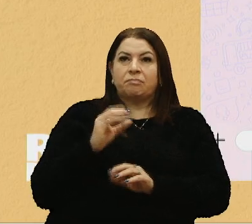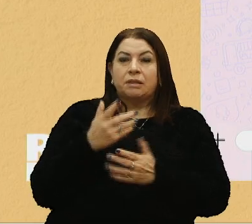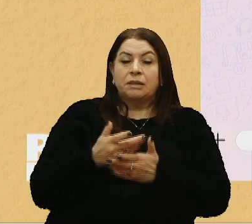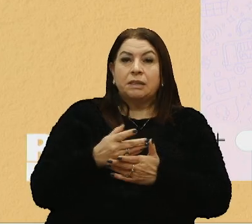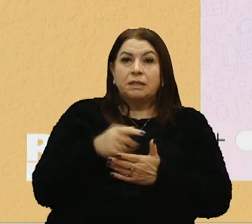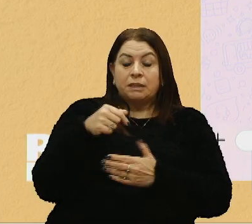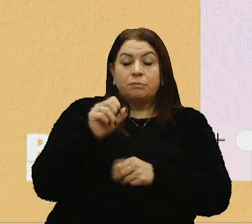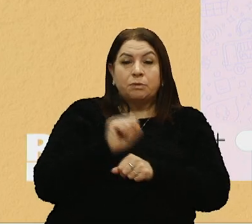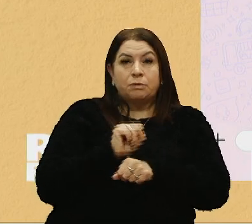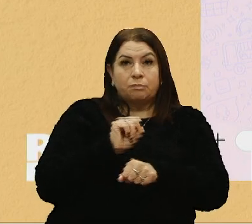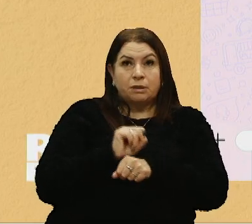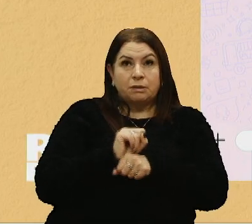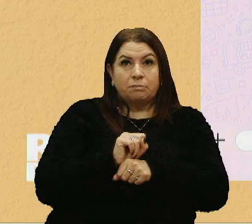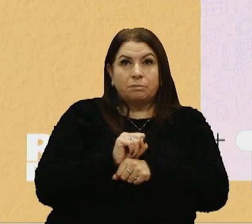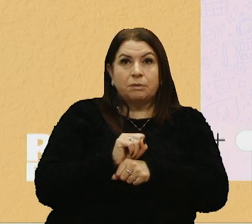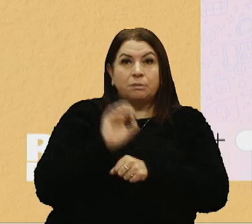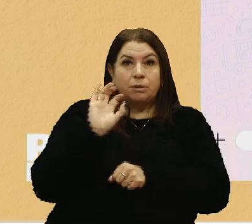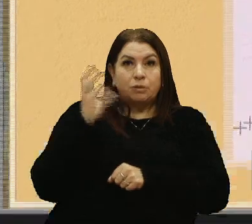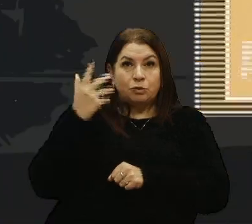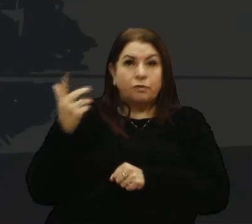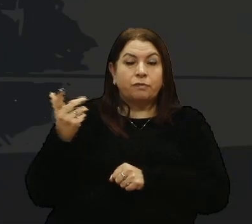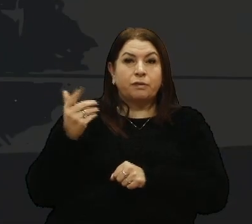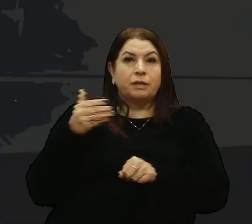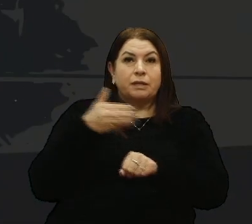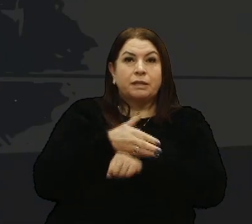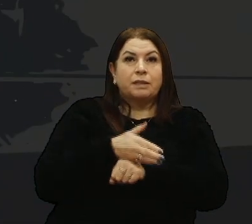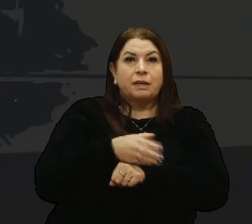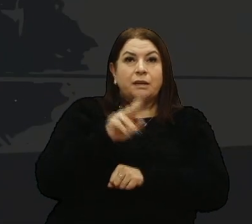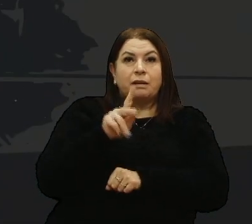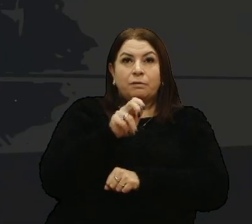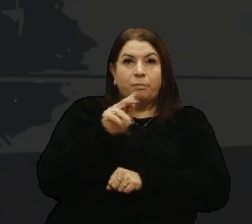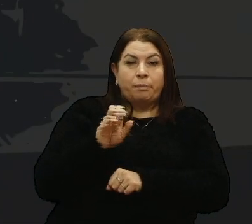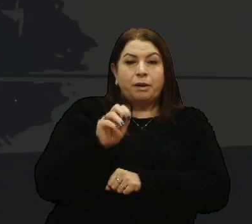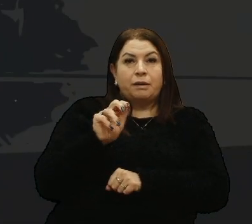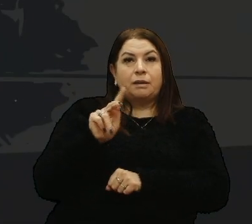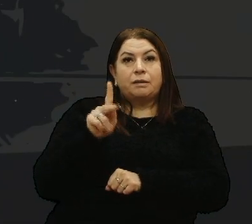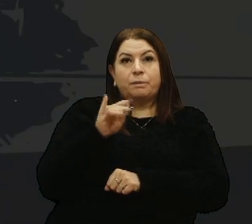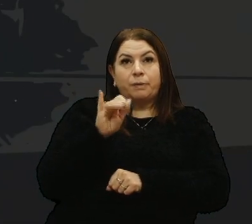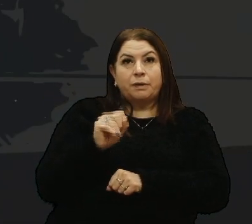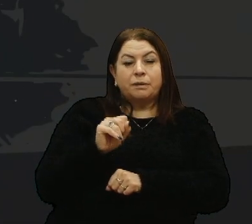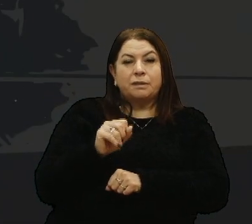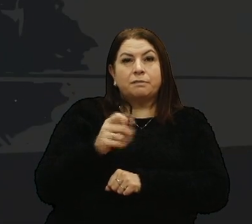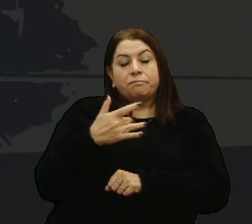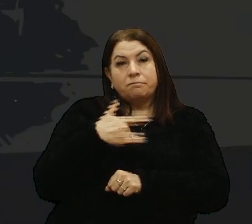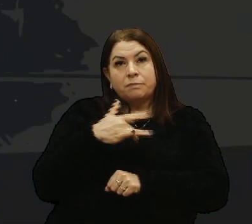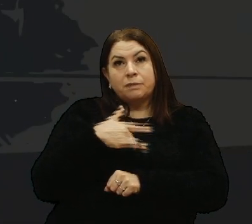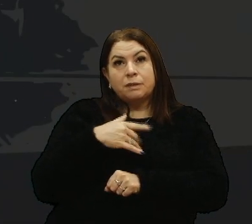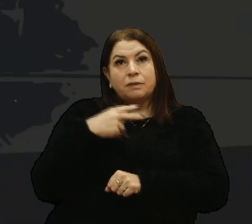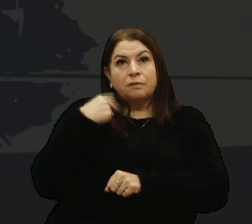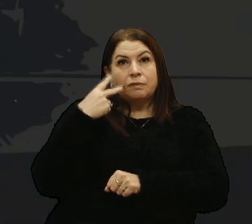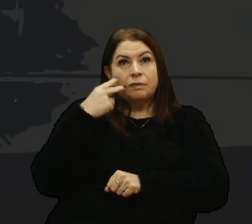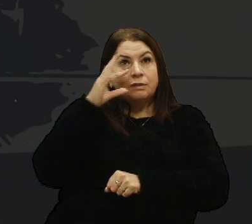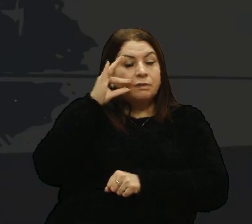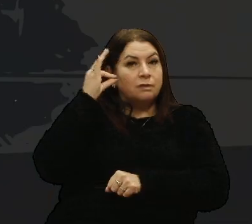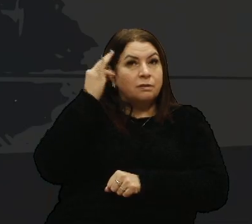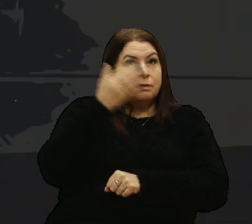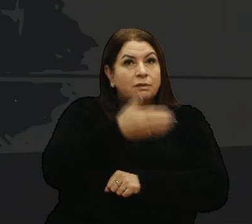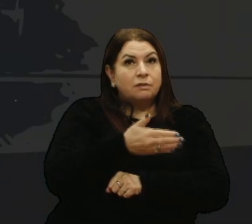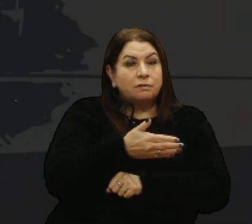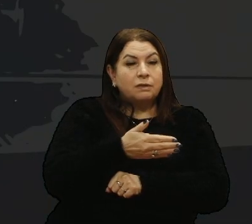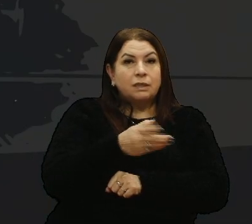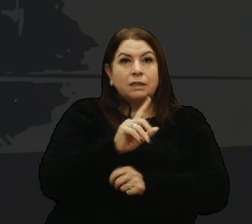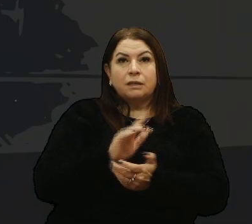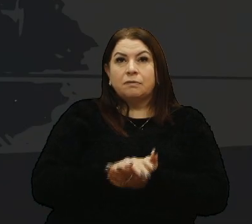estamos aguardando para resolver a entrada do Parque dos Pinhais. E agora, lamentavelmente, o vereador Aldonei me disse que